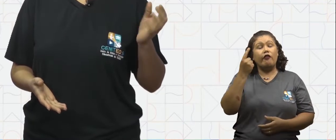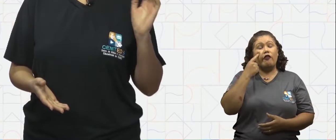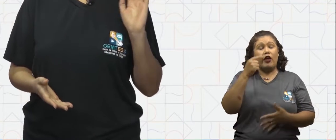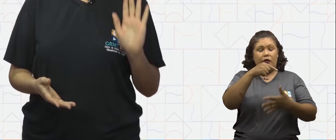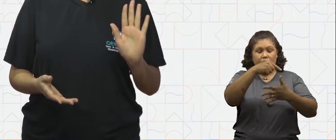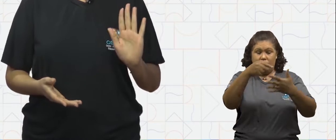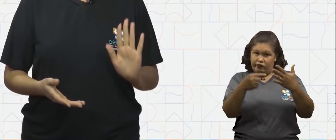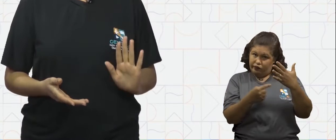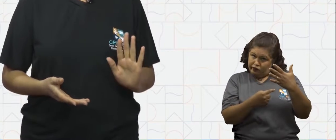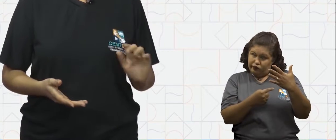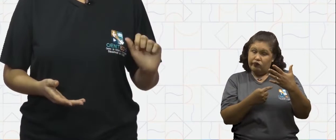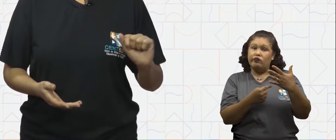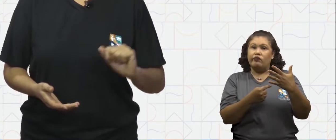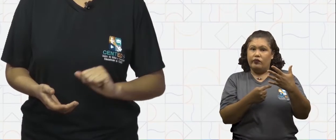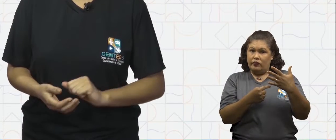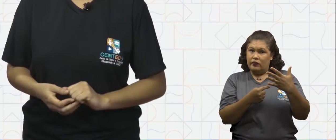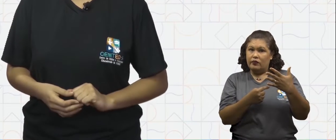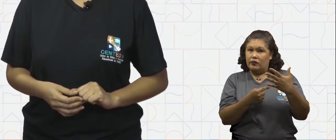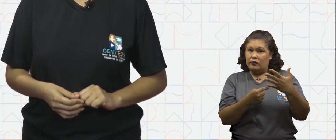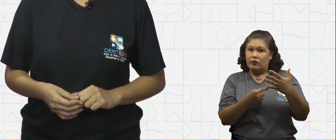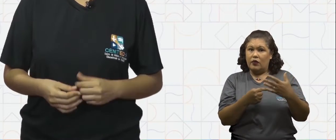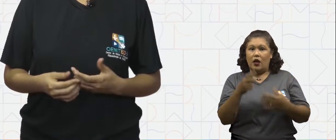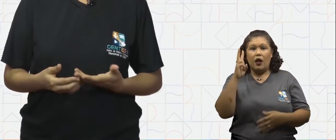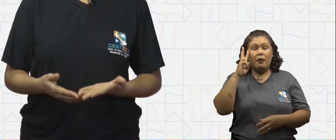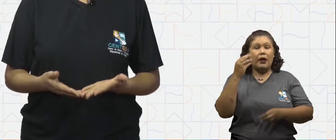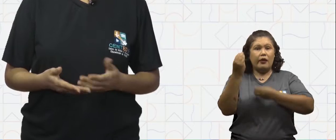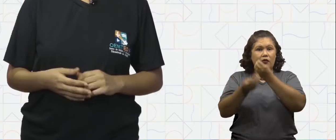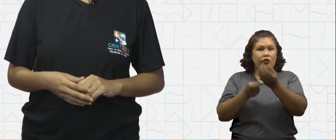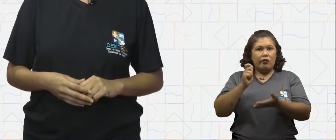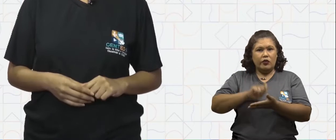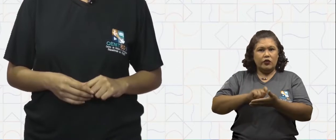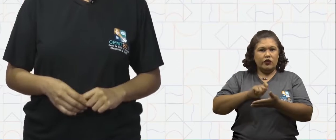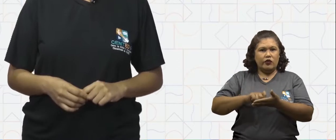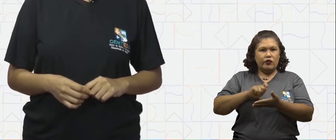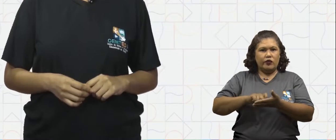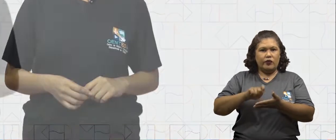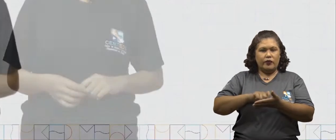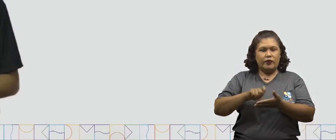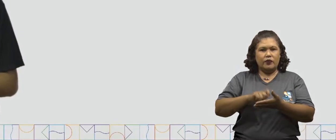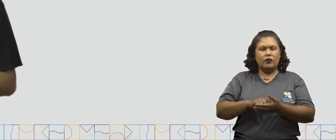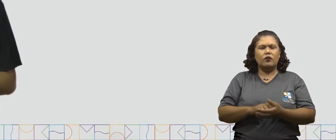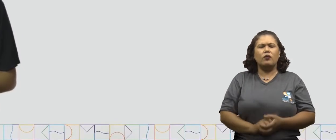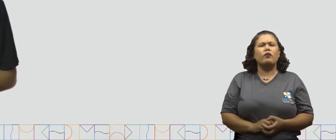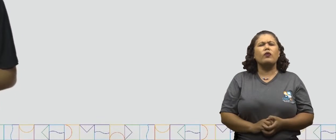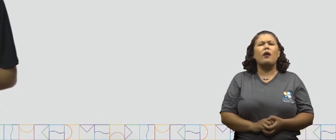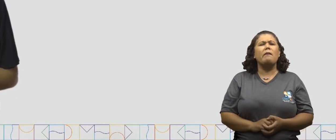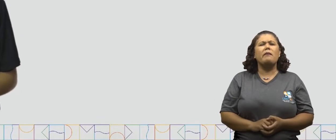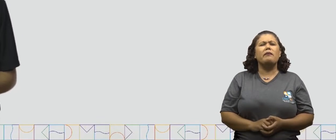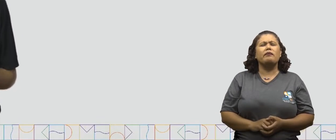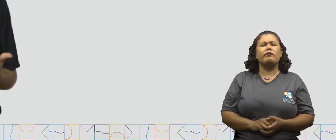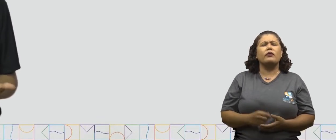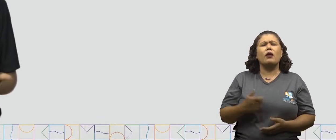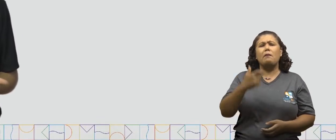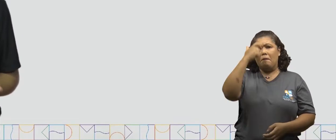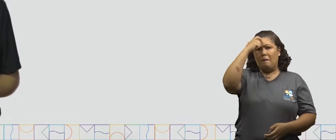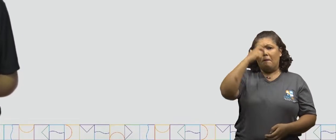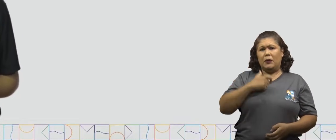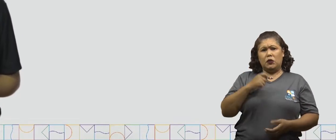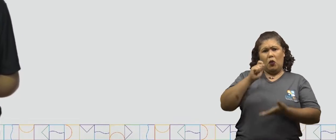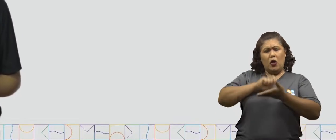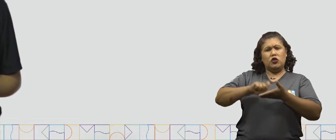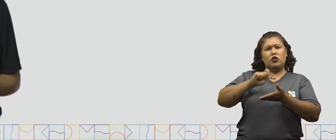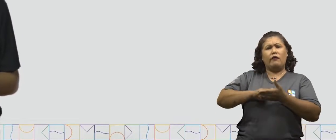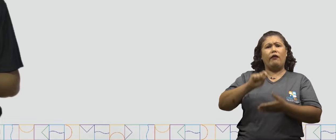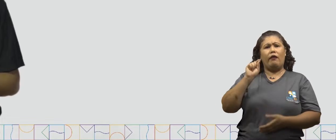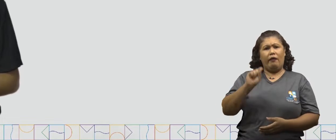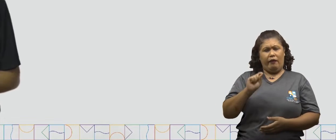a partir dos 5 elementos que acabamos de rever, o que escreveremos nesta carta. Qual será o remetente e o destinatário